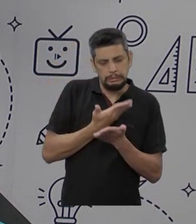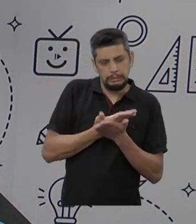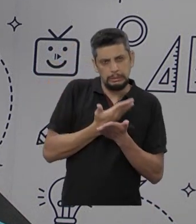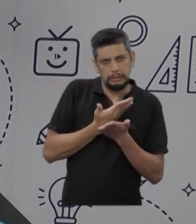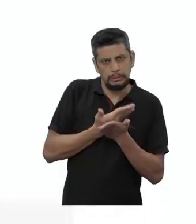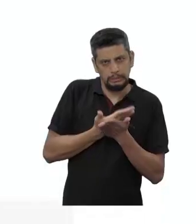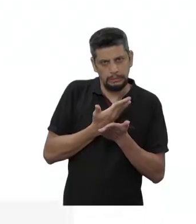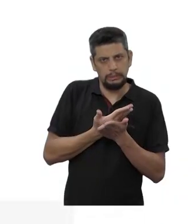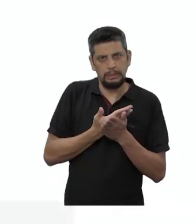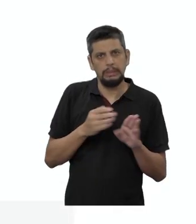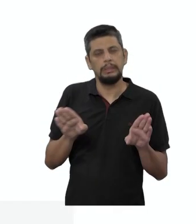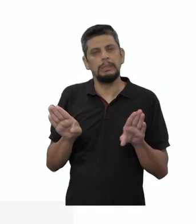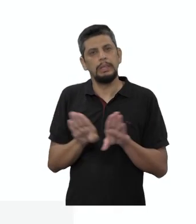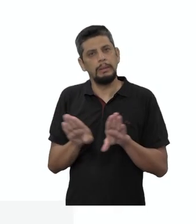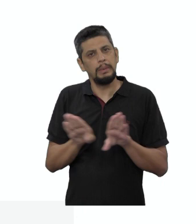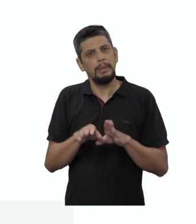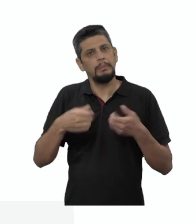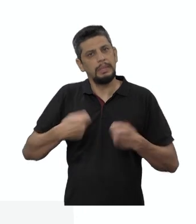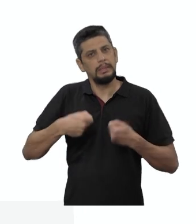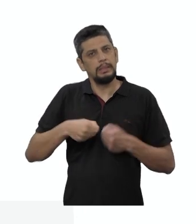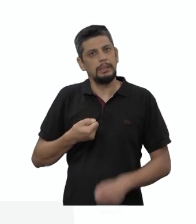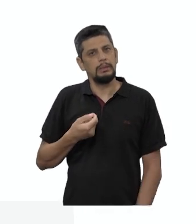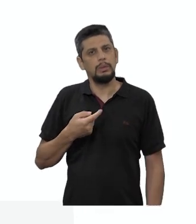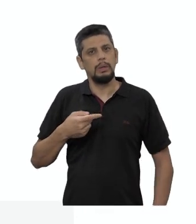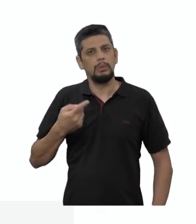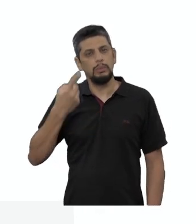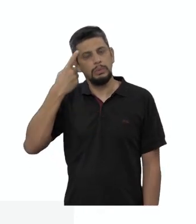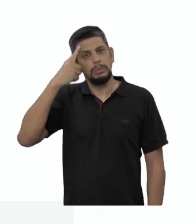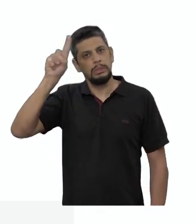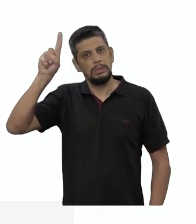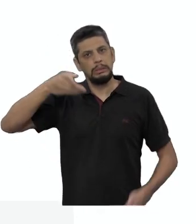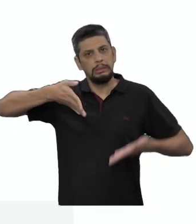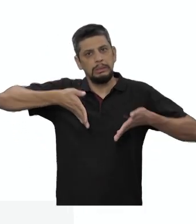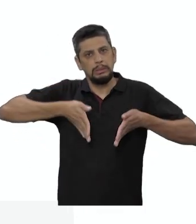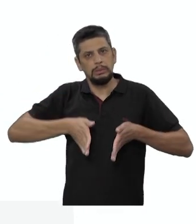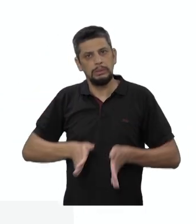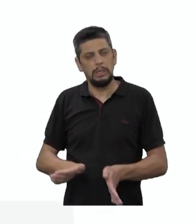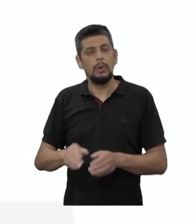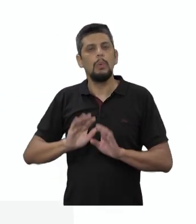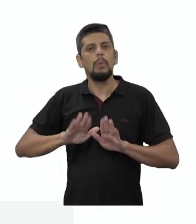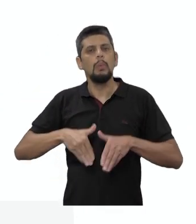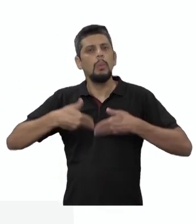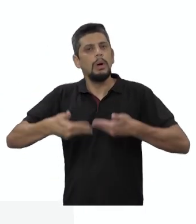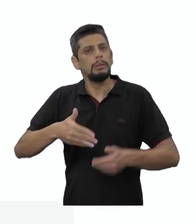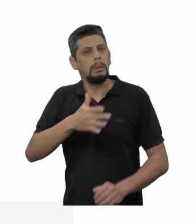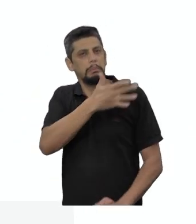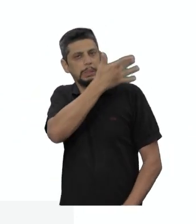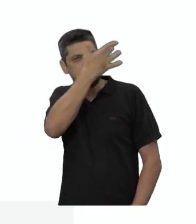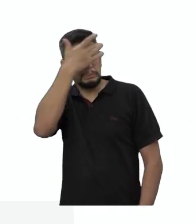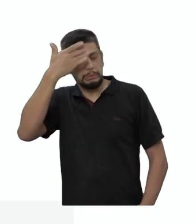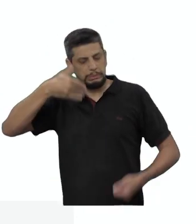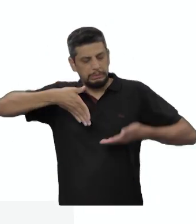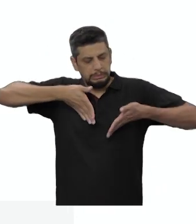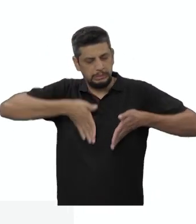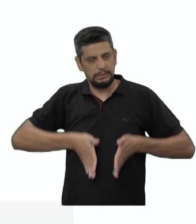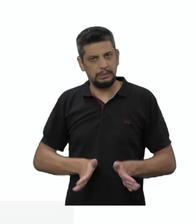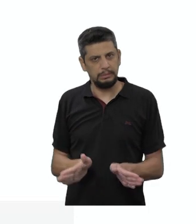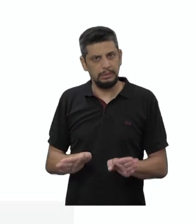ser estudado, que vai ser conhecido. Precisa ter a data de nascimento, quando essa pessoa